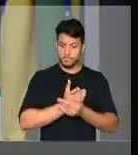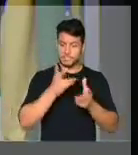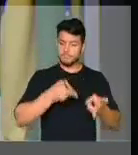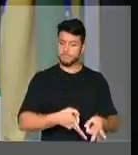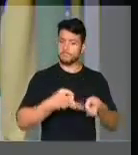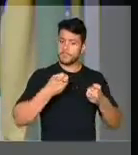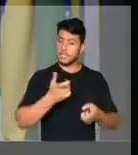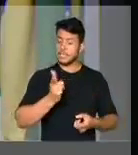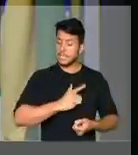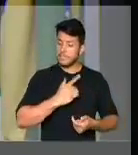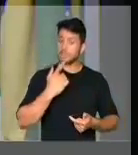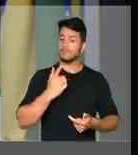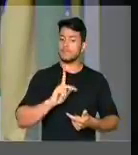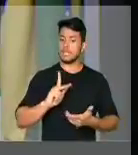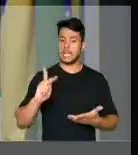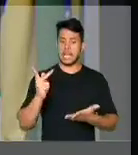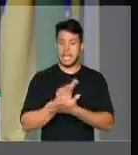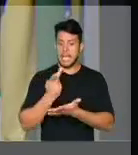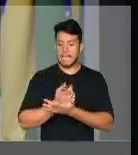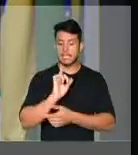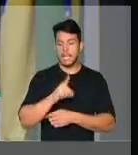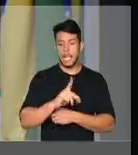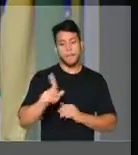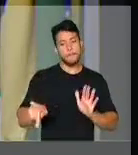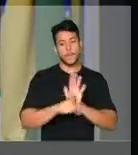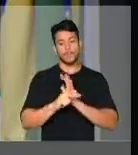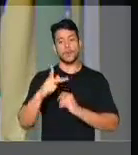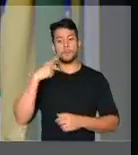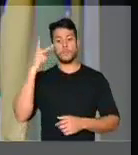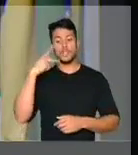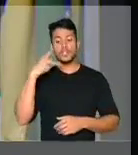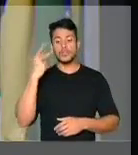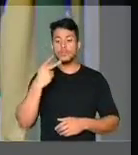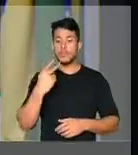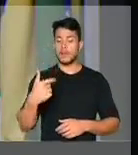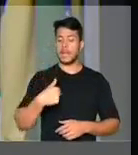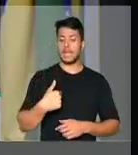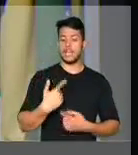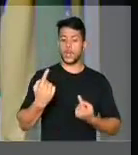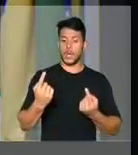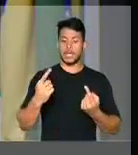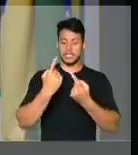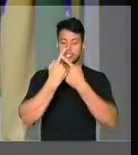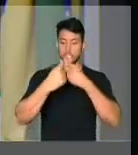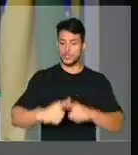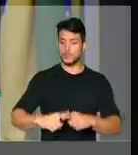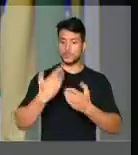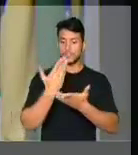uma sentença puramente política para me tirar da disputa do